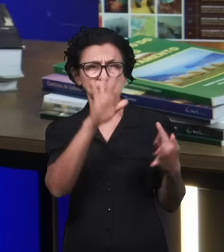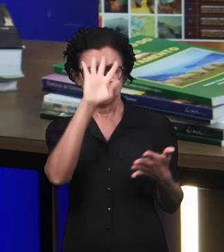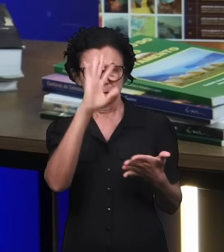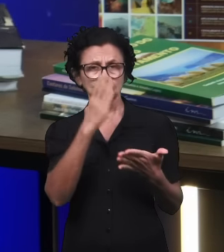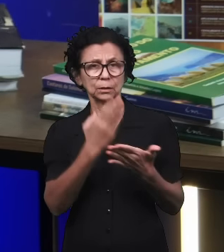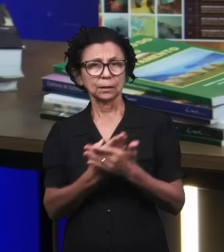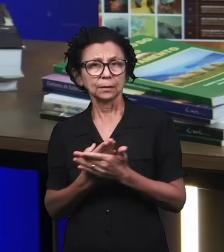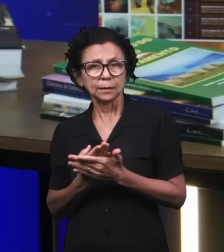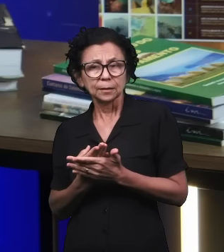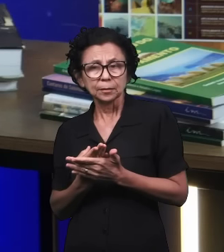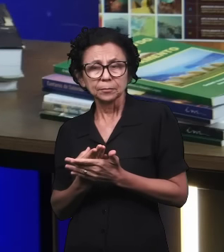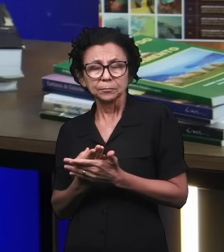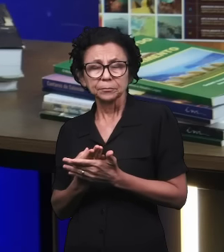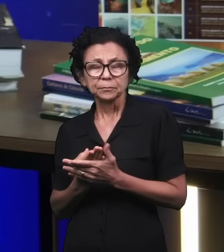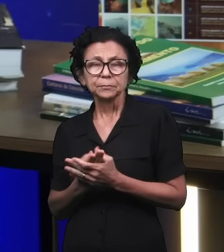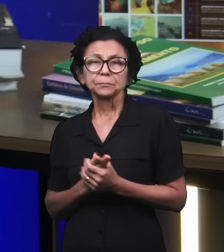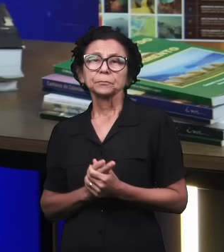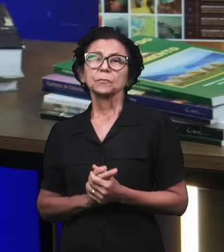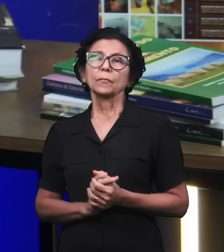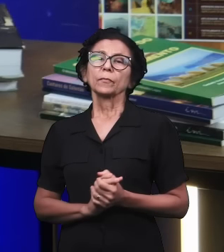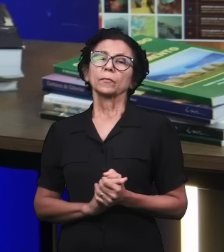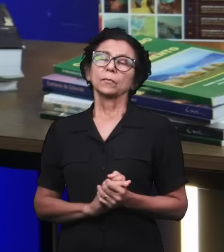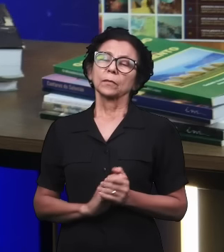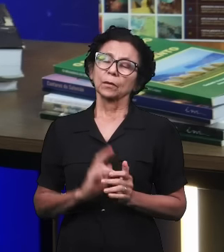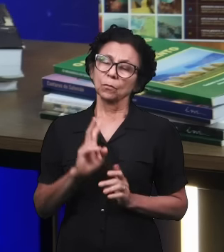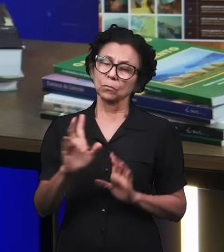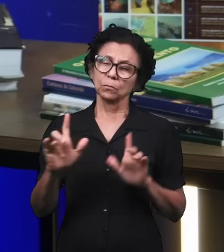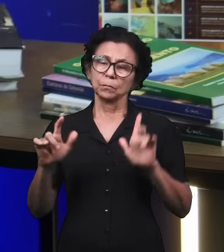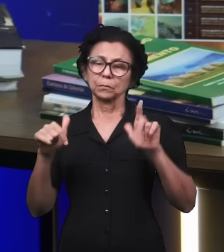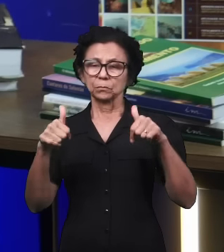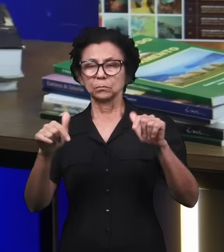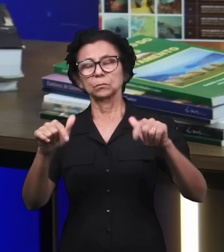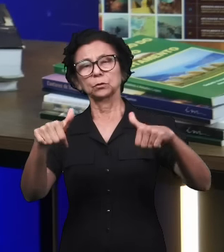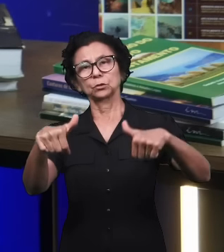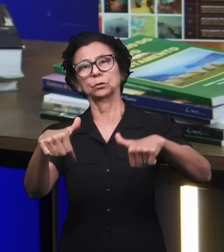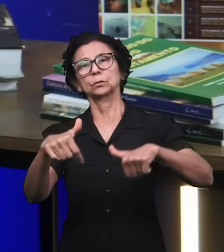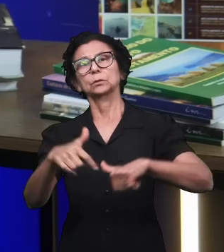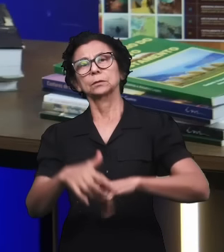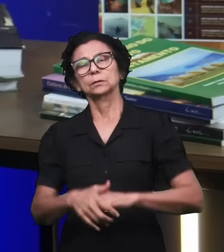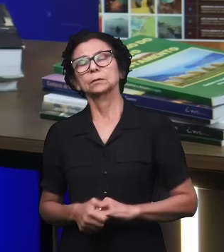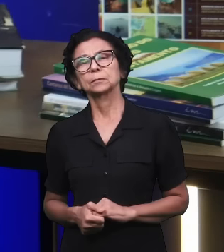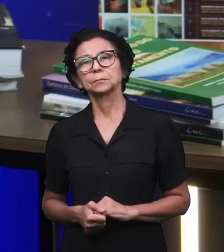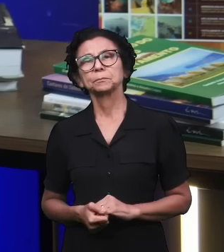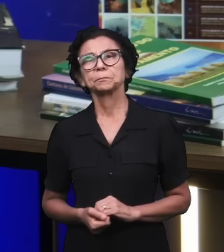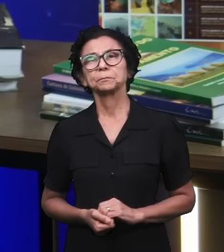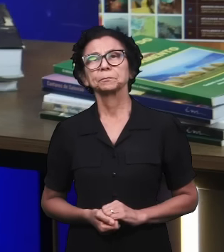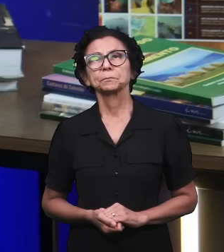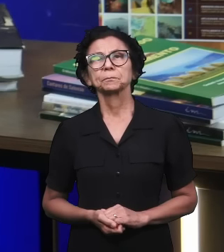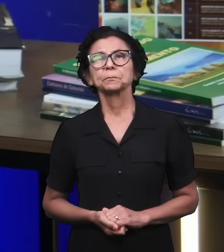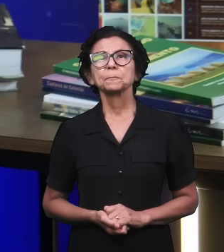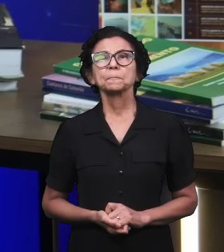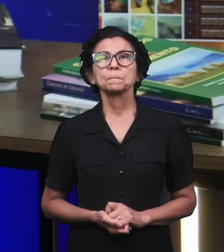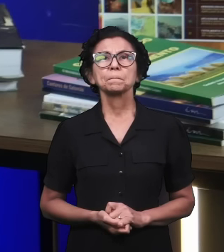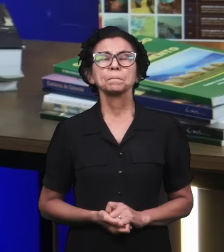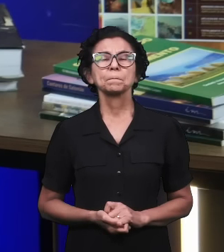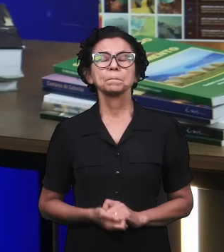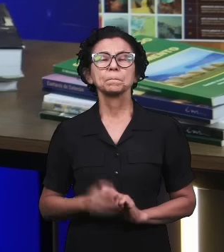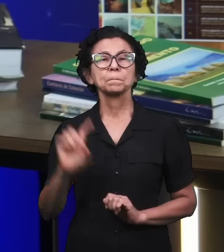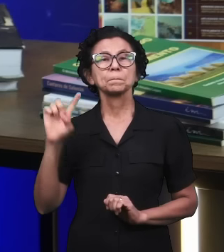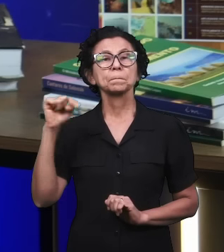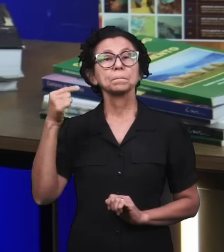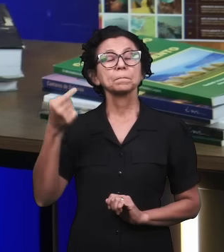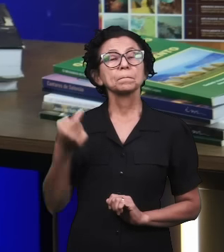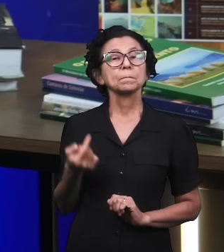Senhor, e o Senhor vai operando e trazendo esta bênção. O próximo texto, né, está